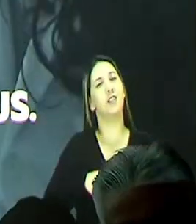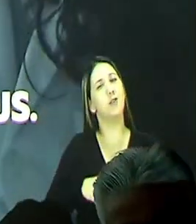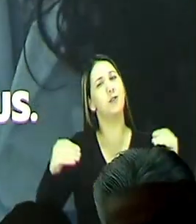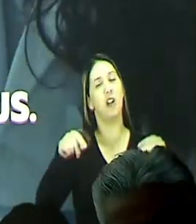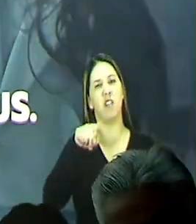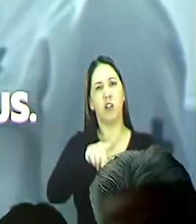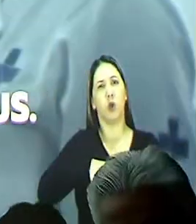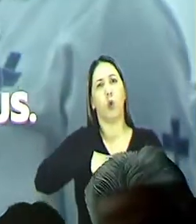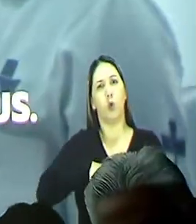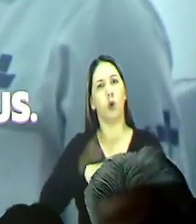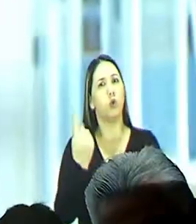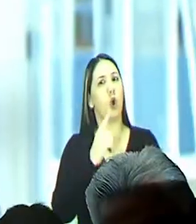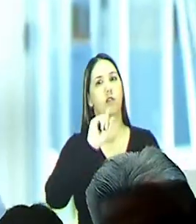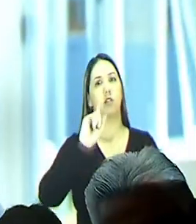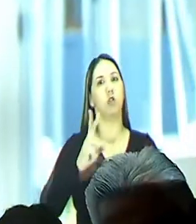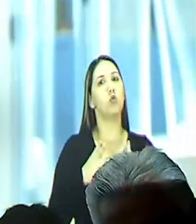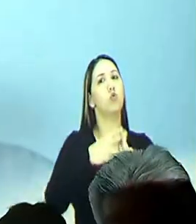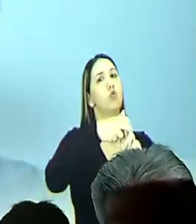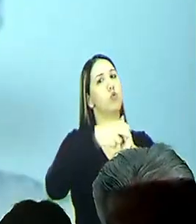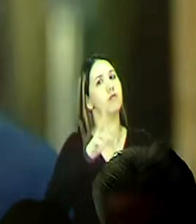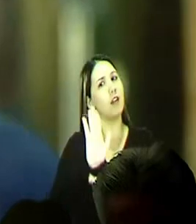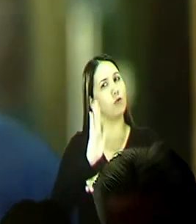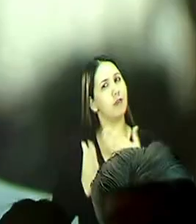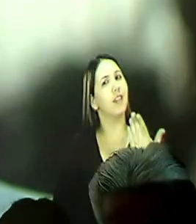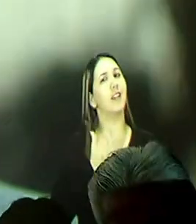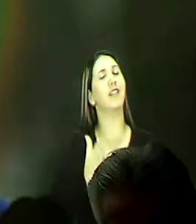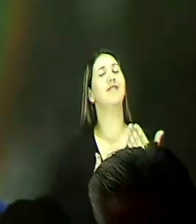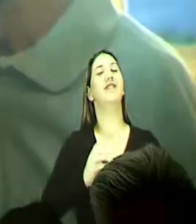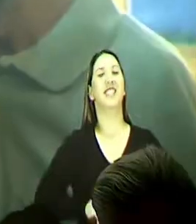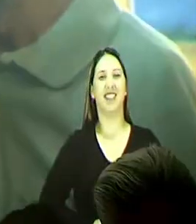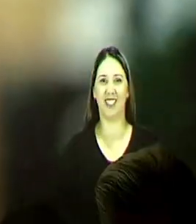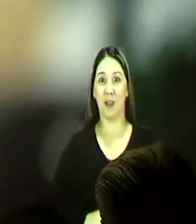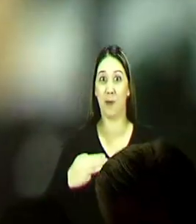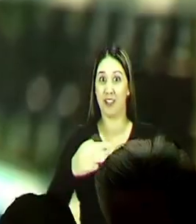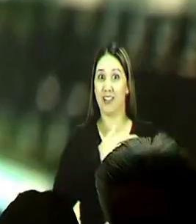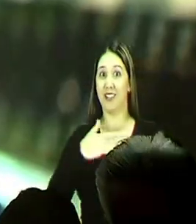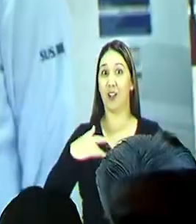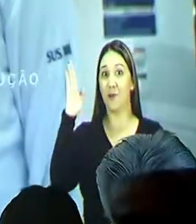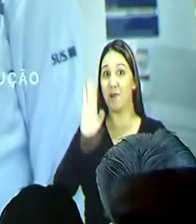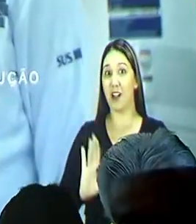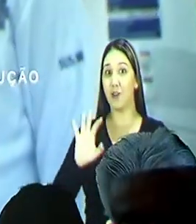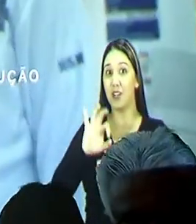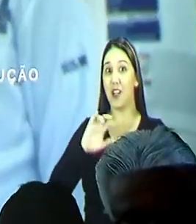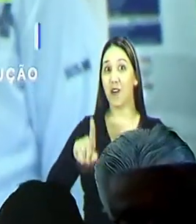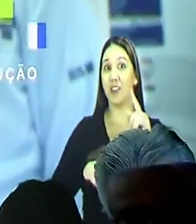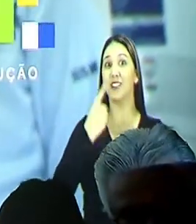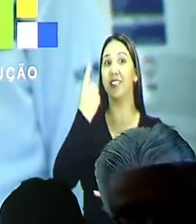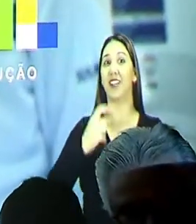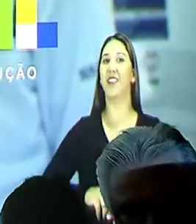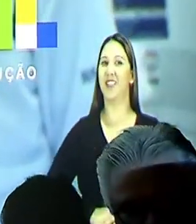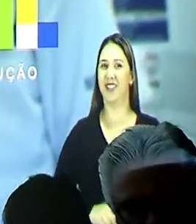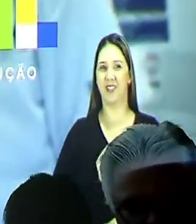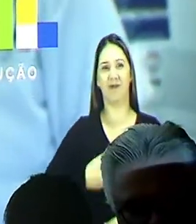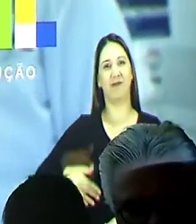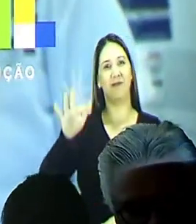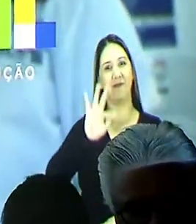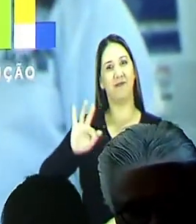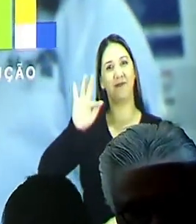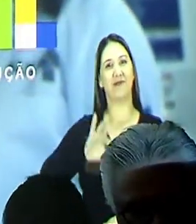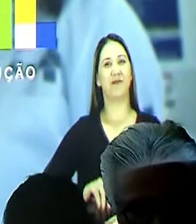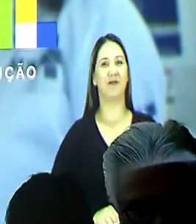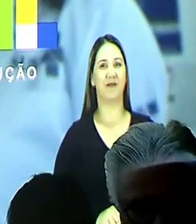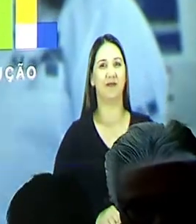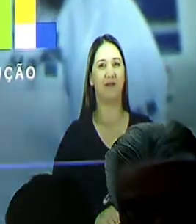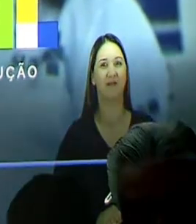tem tuberculose nunca está sozinho. O SUS está junto com você nessa luta. Ministério da Saúde, Brasil, União e Reconstrução,